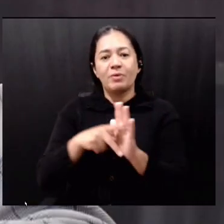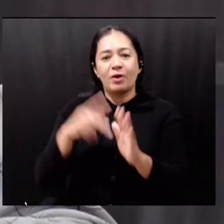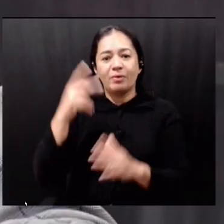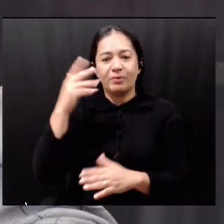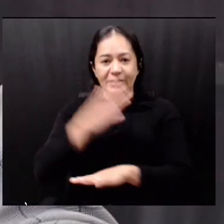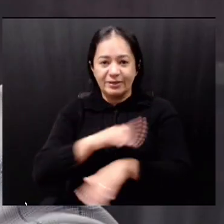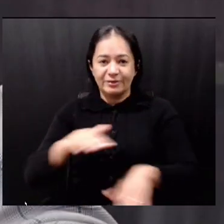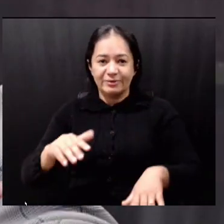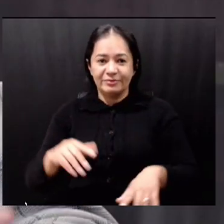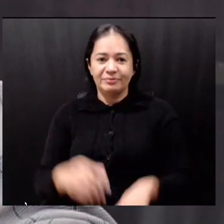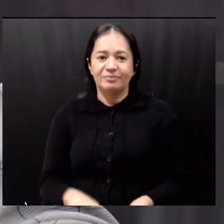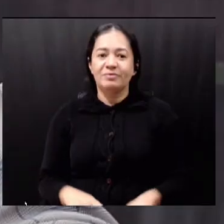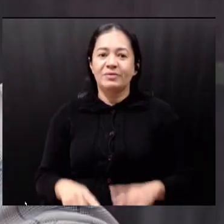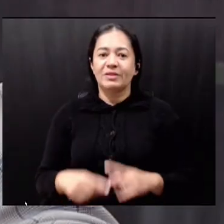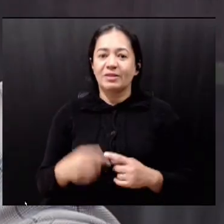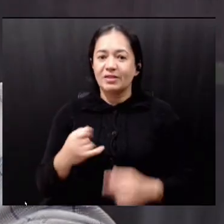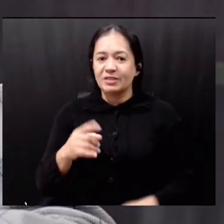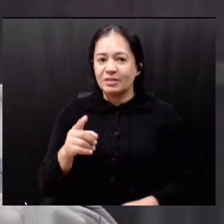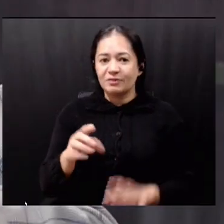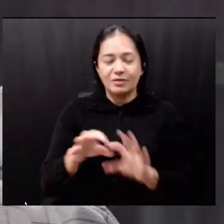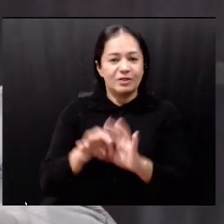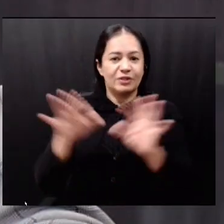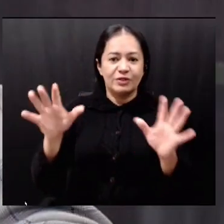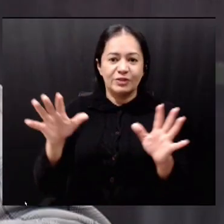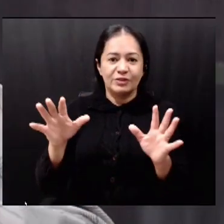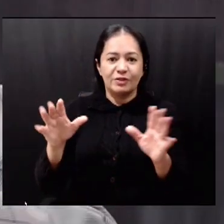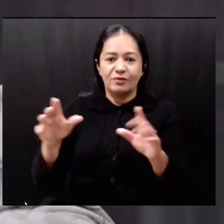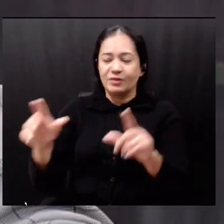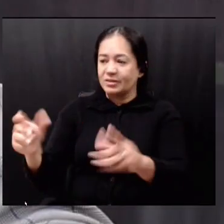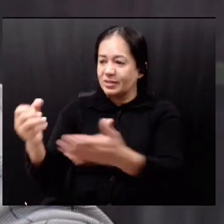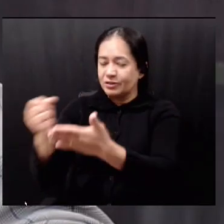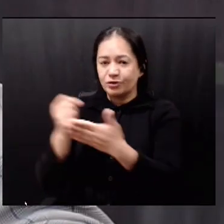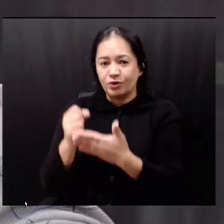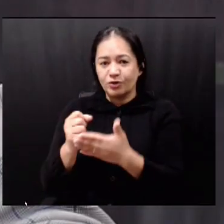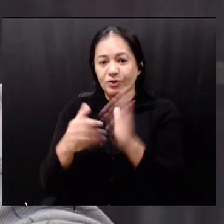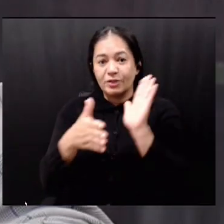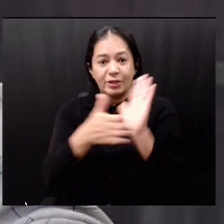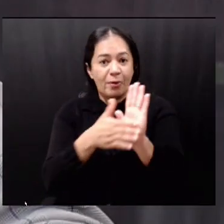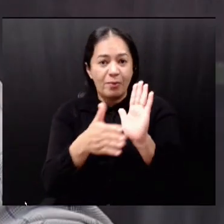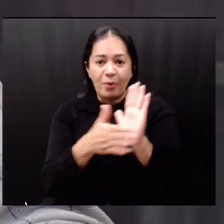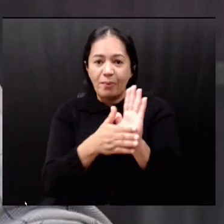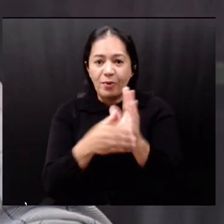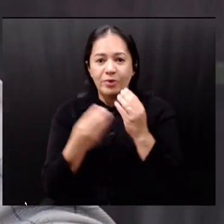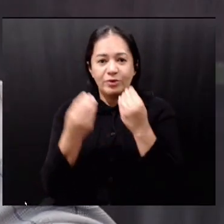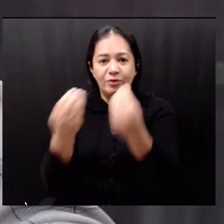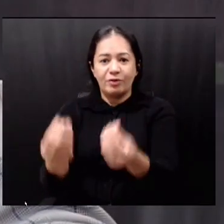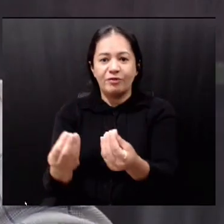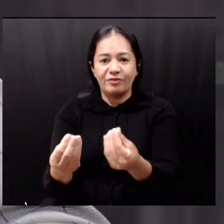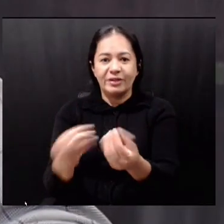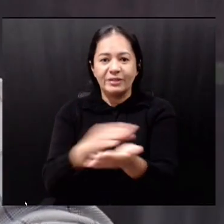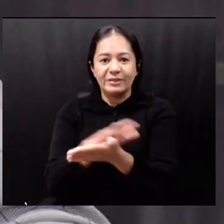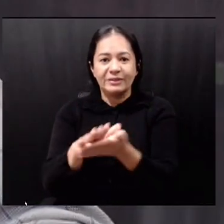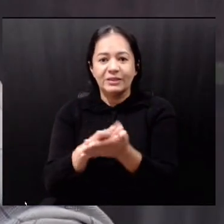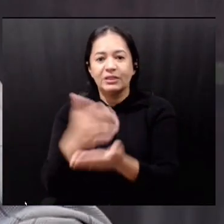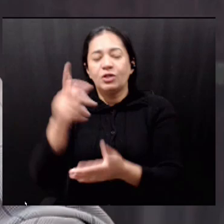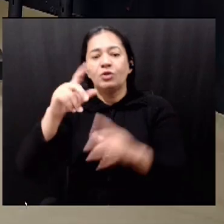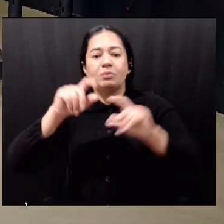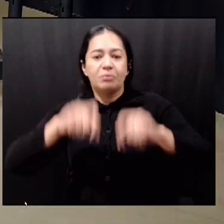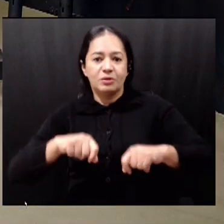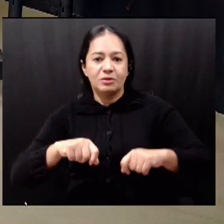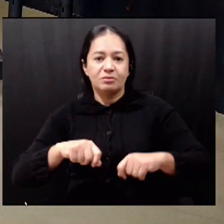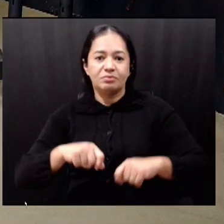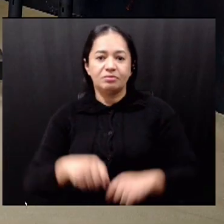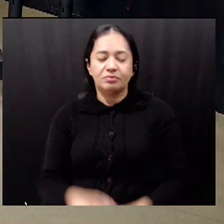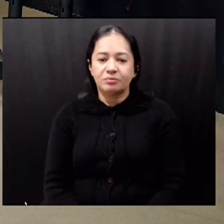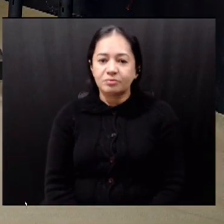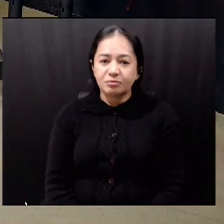Então, se você não disponibiliza, né, você trouxe muito sobre isso, se você não propõe, se você não oferta essas outras possibilidades, ele vai. Porque a gente